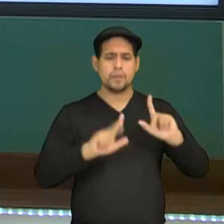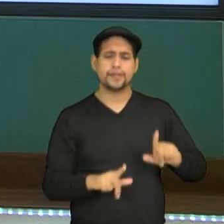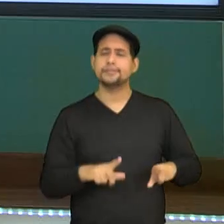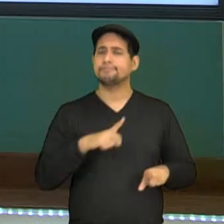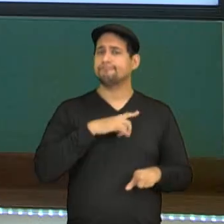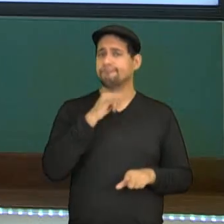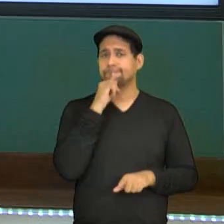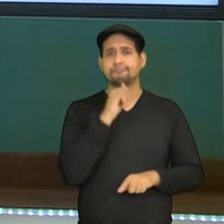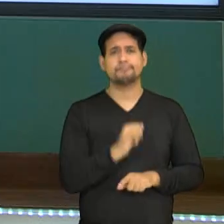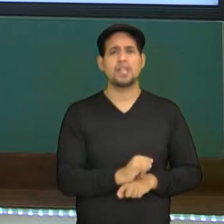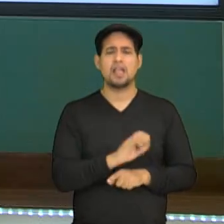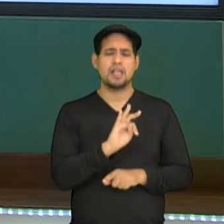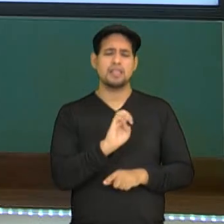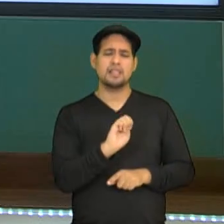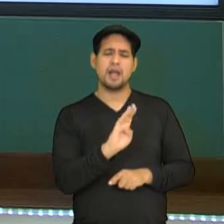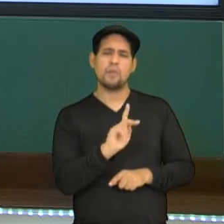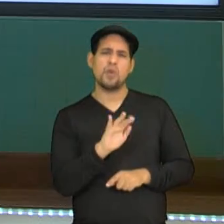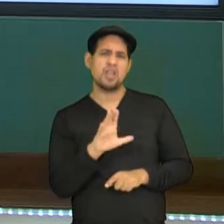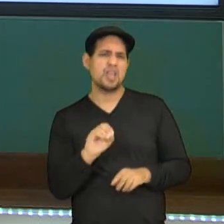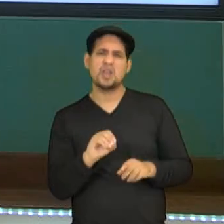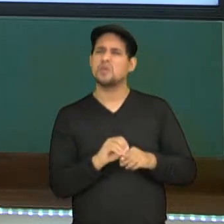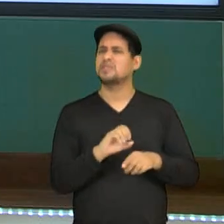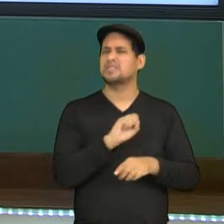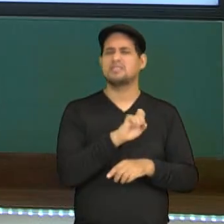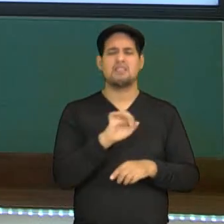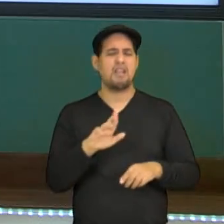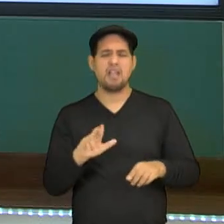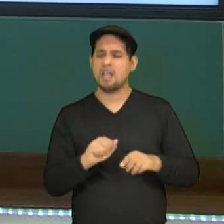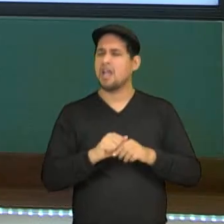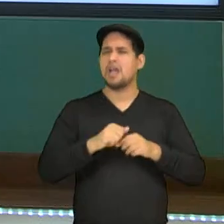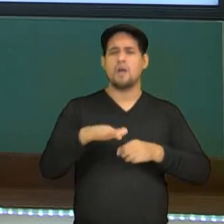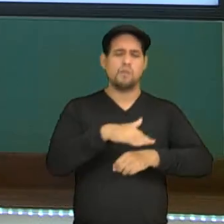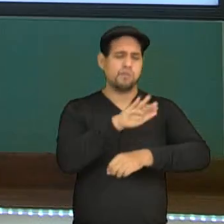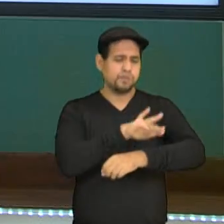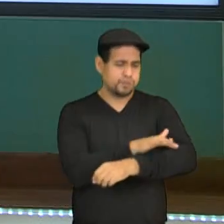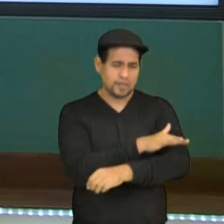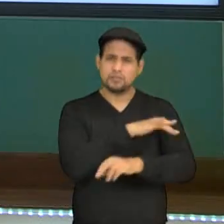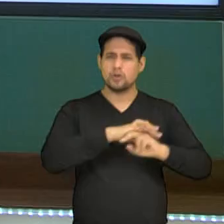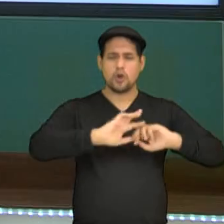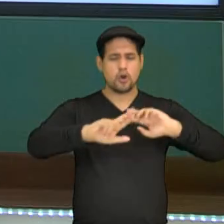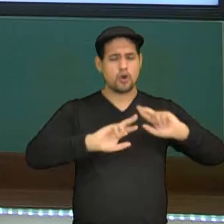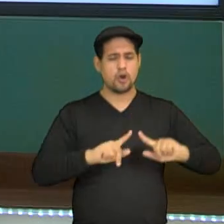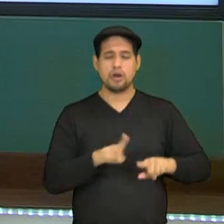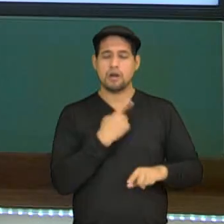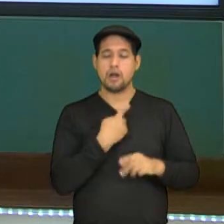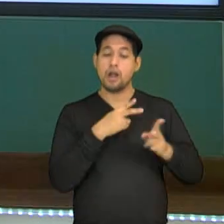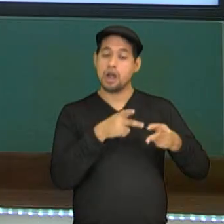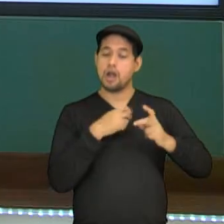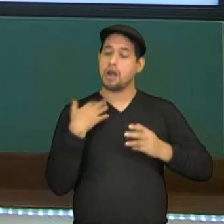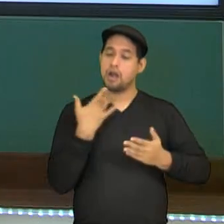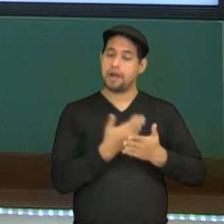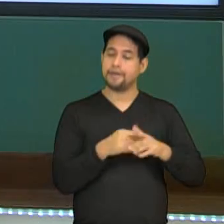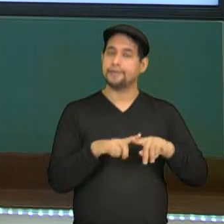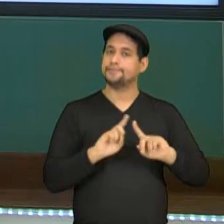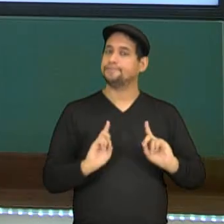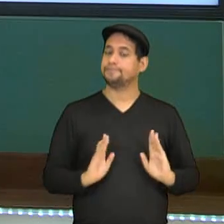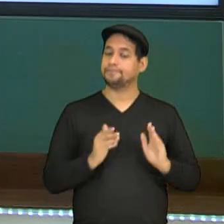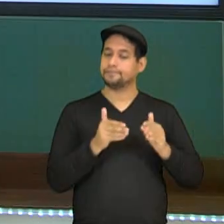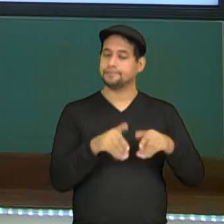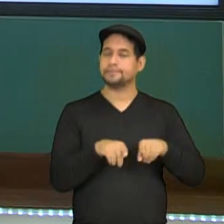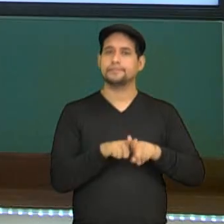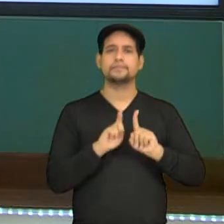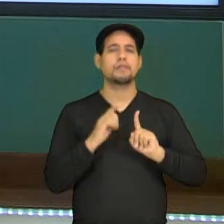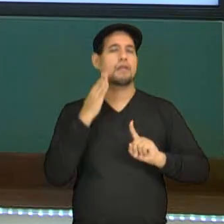em forma de tabuleiro, serra, chapada, planalto, depressão, todas as unidades que nós vamos ver na sequência. E para isso,